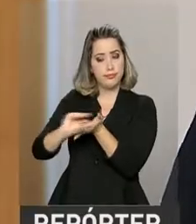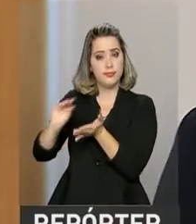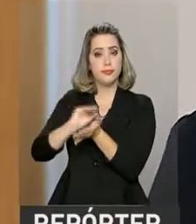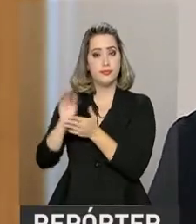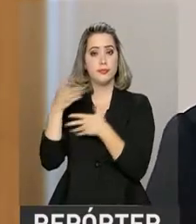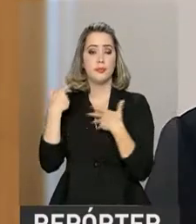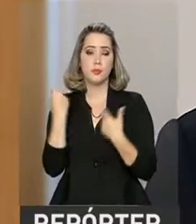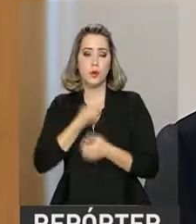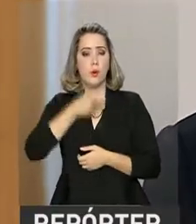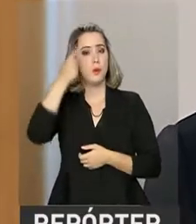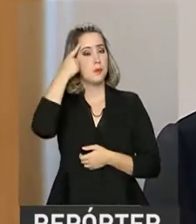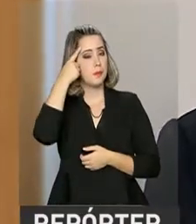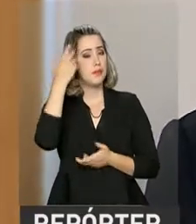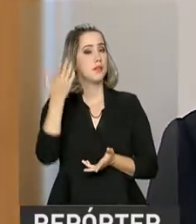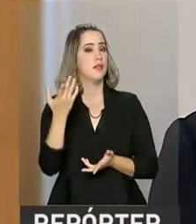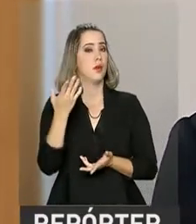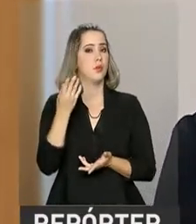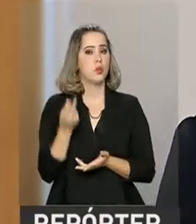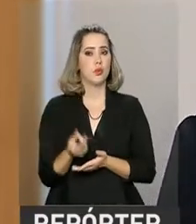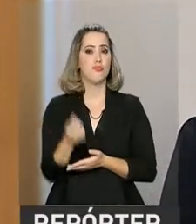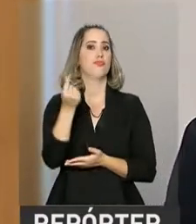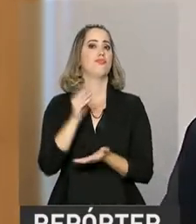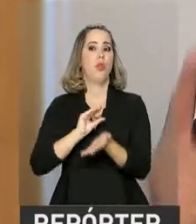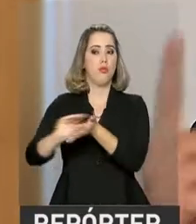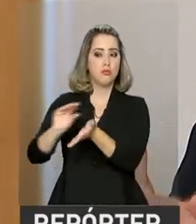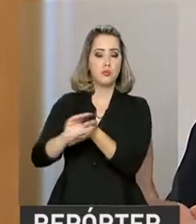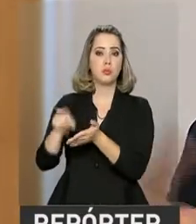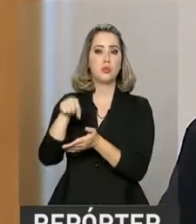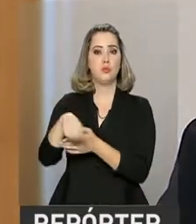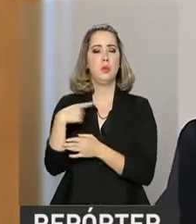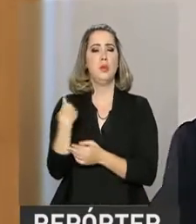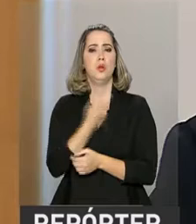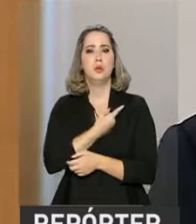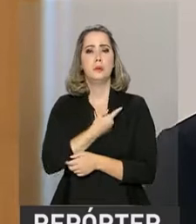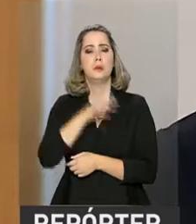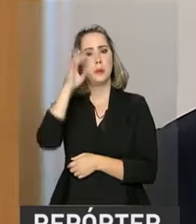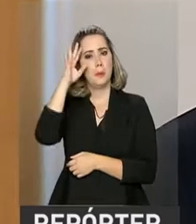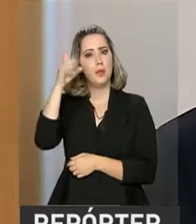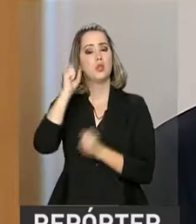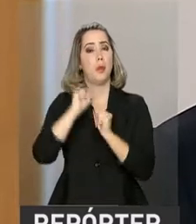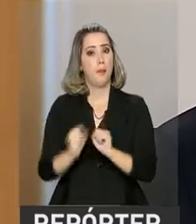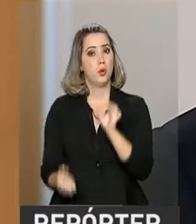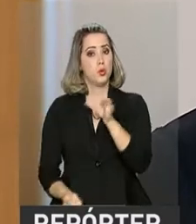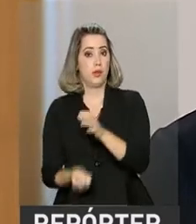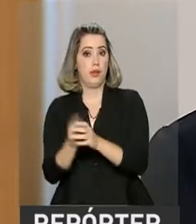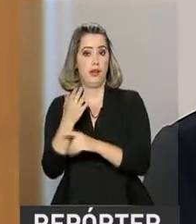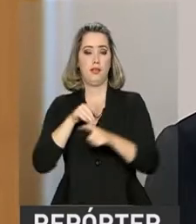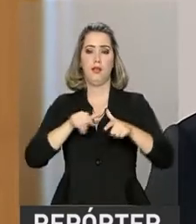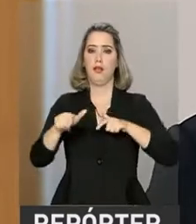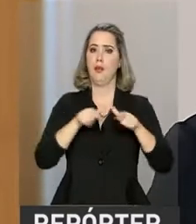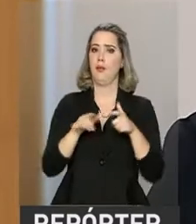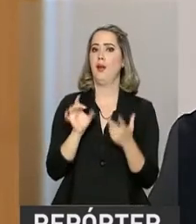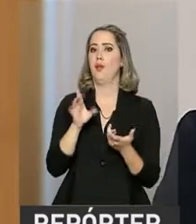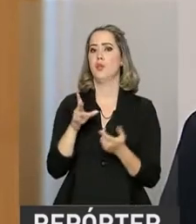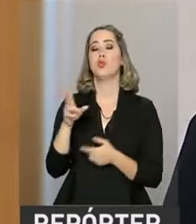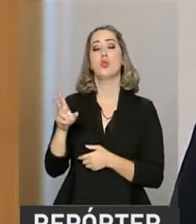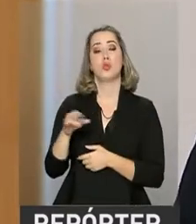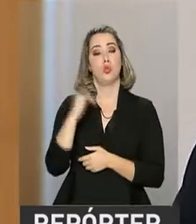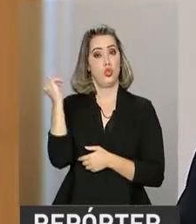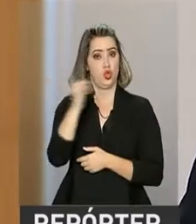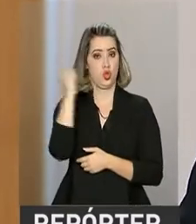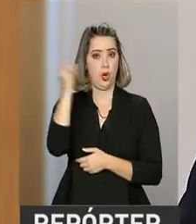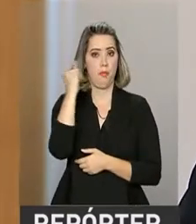pensamos nos investimentos nós pensamos na força do capital geradora do trabalho porque só tem sentido